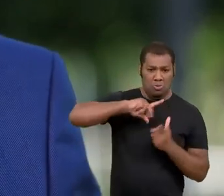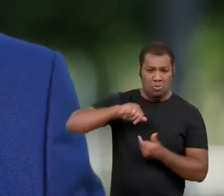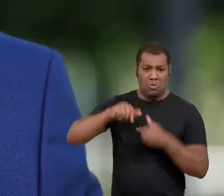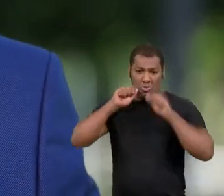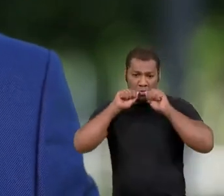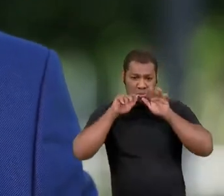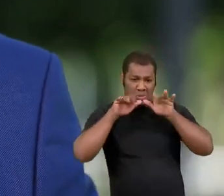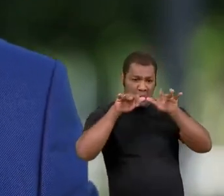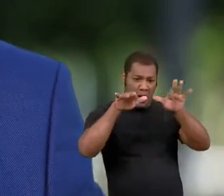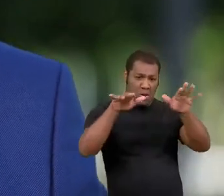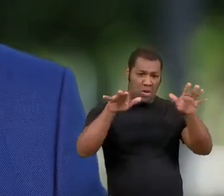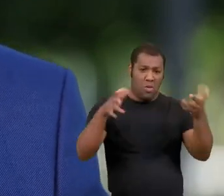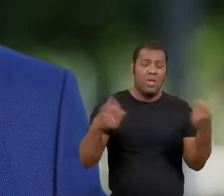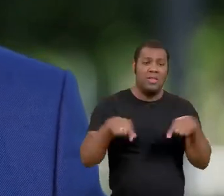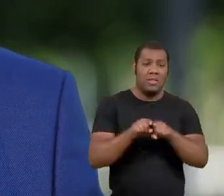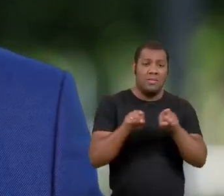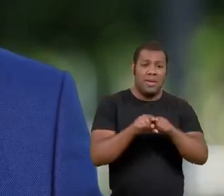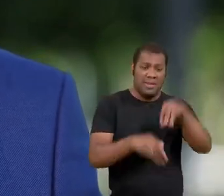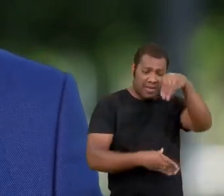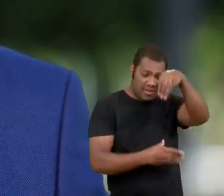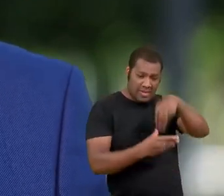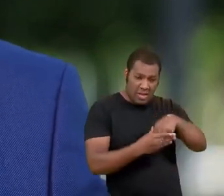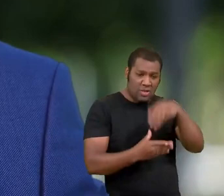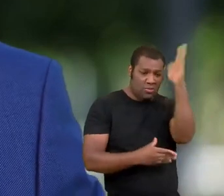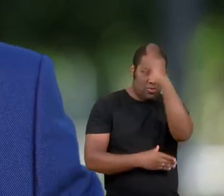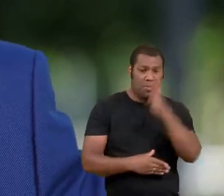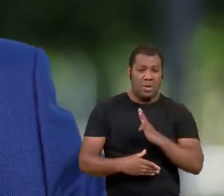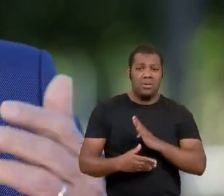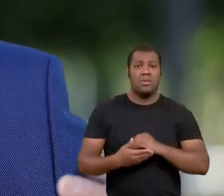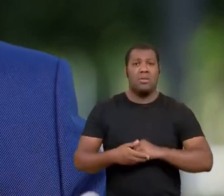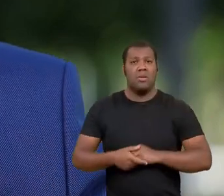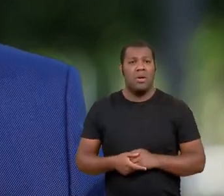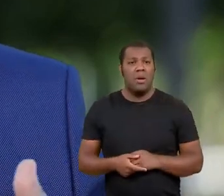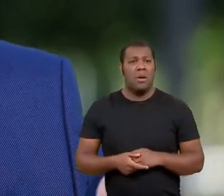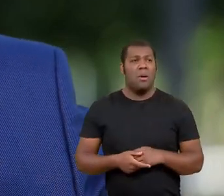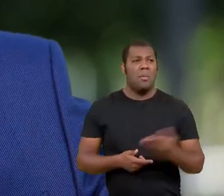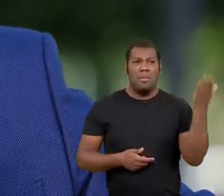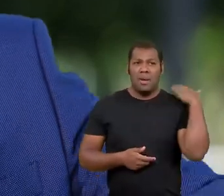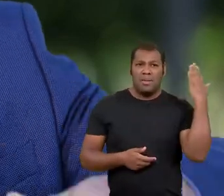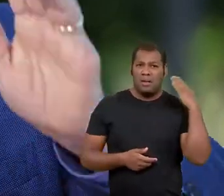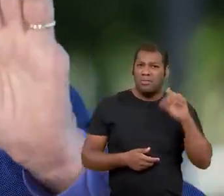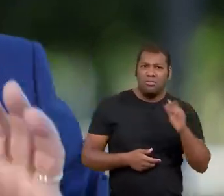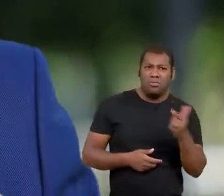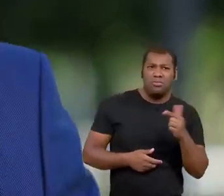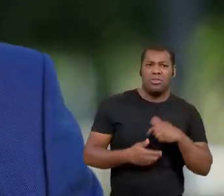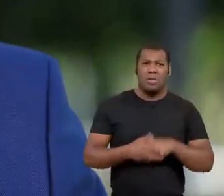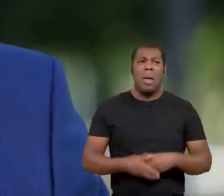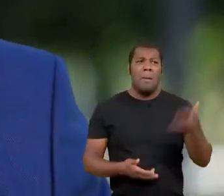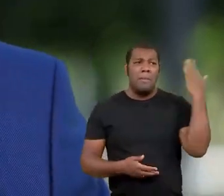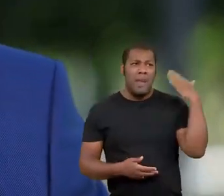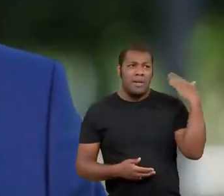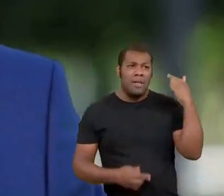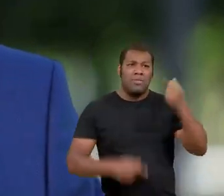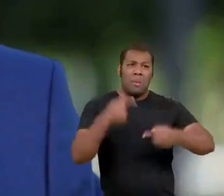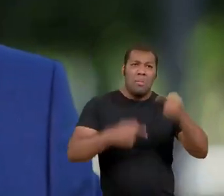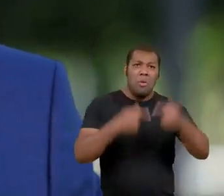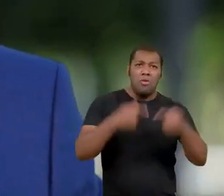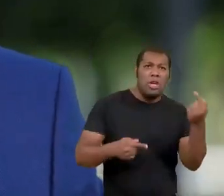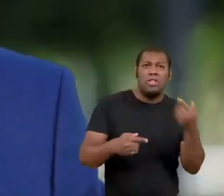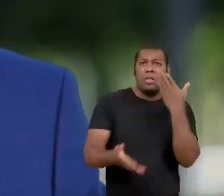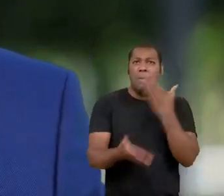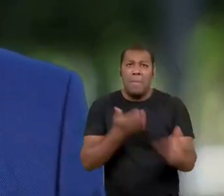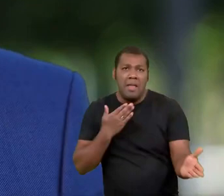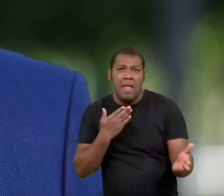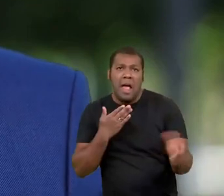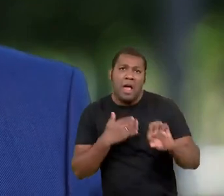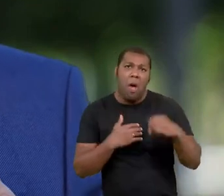no inimigo né a gente não tava acostumado a isso a gente disputava eleição perdia ganhava a vida continuava mas agora não